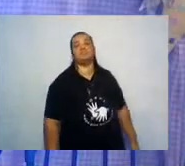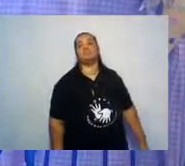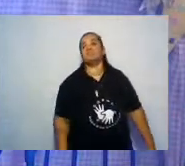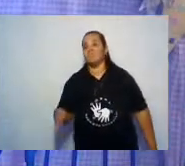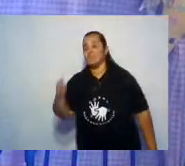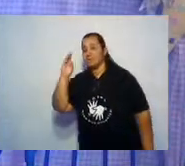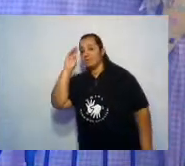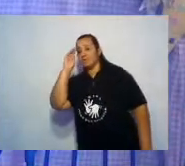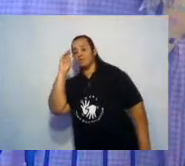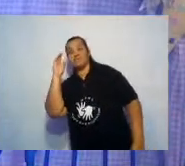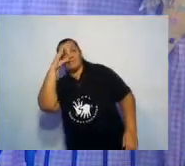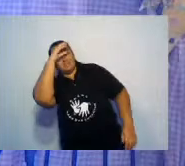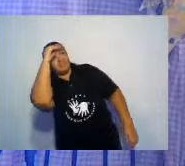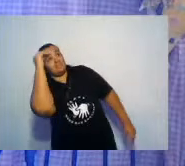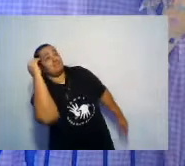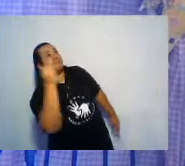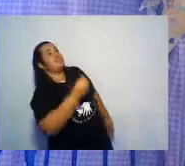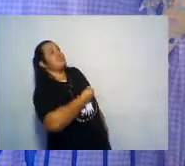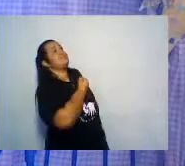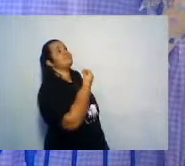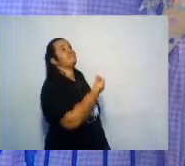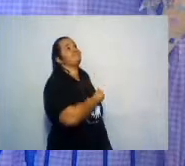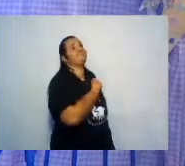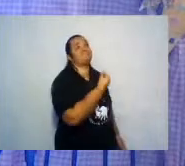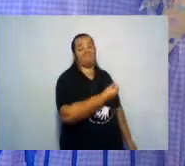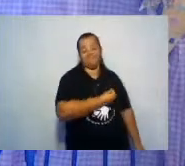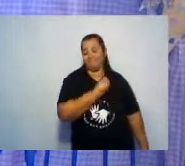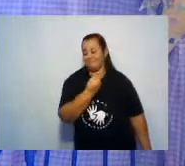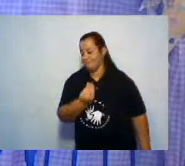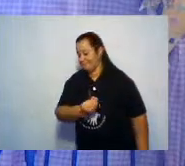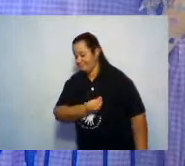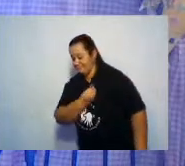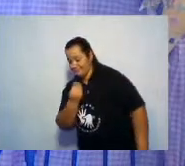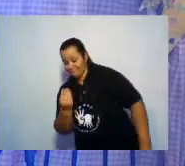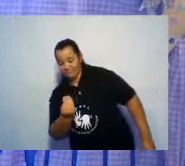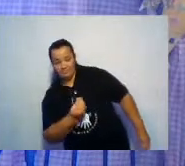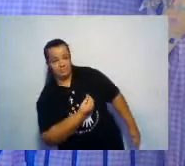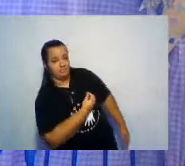mim, que faz eu esquecer que a vida é feita pra